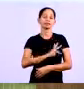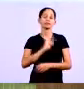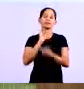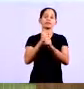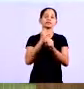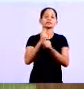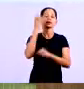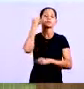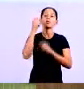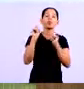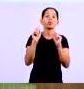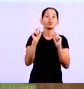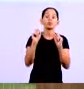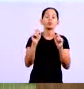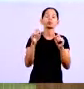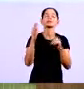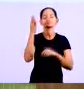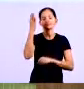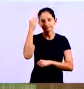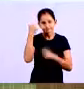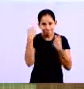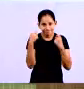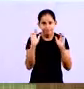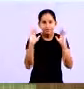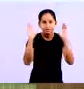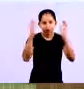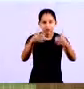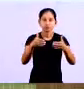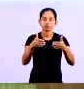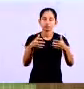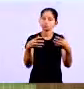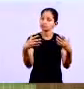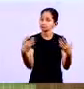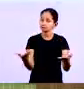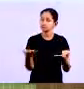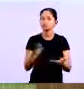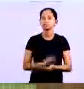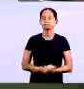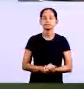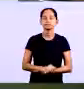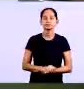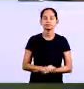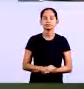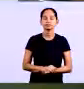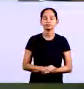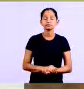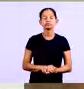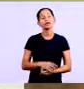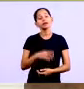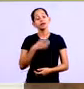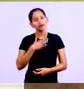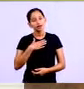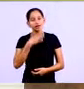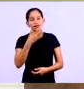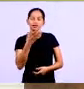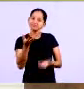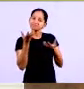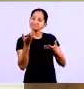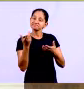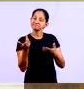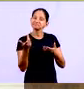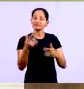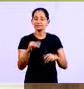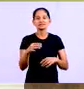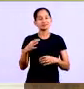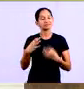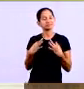precisa saber sobre tributo. E é esse o nosso foco, ok? Professor Frank, as suas considerações? Eu queria elogiar o